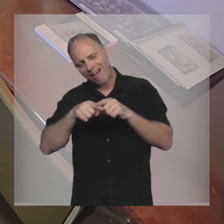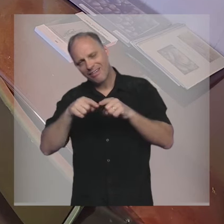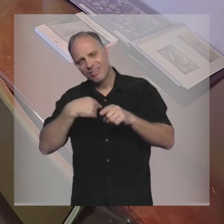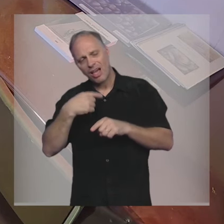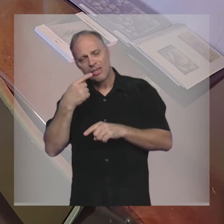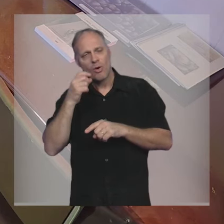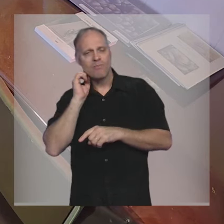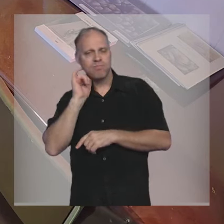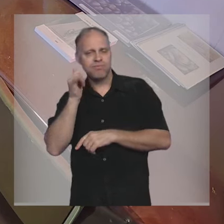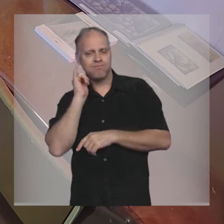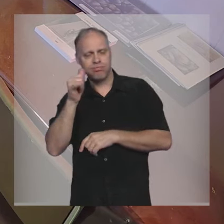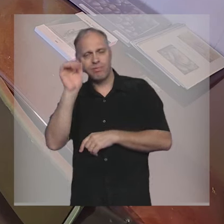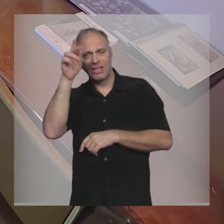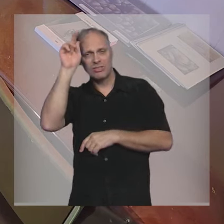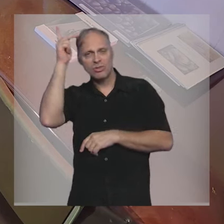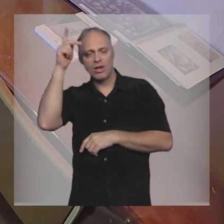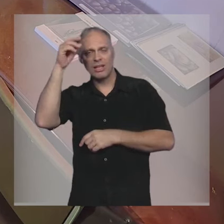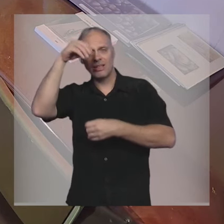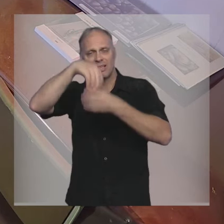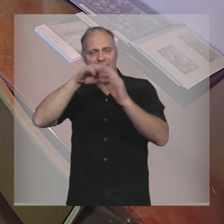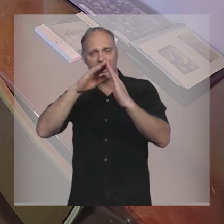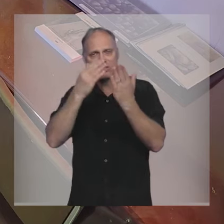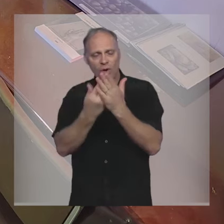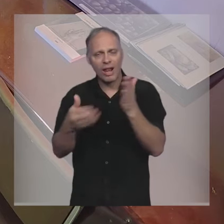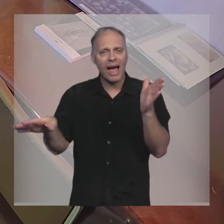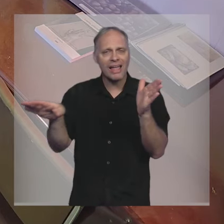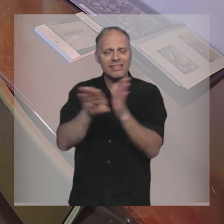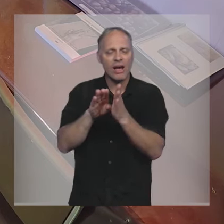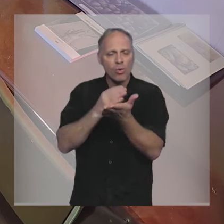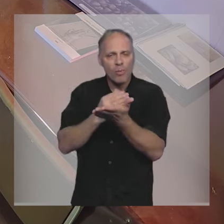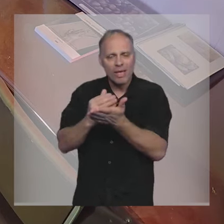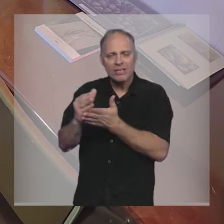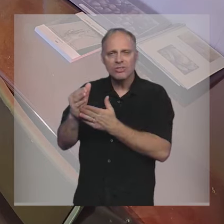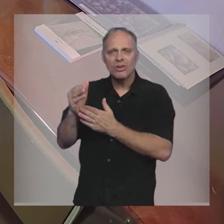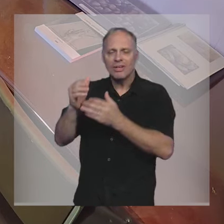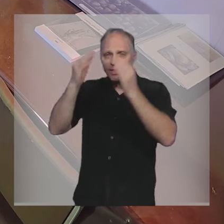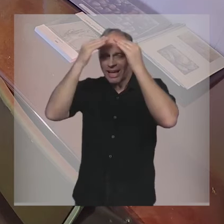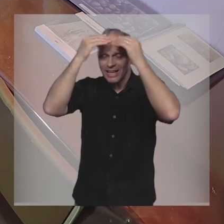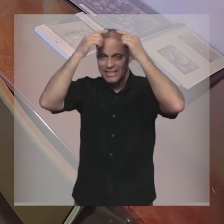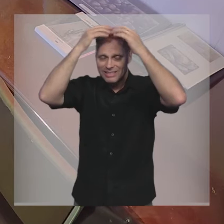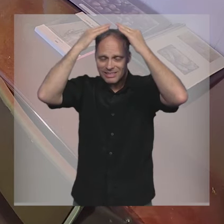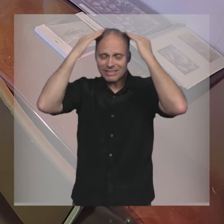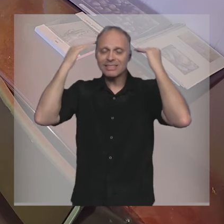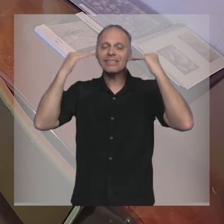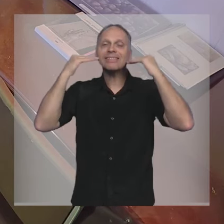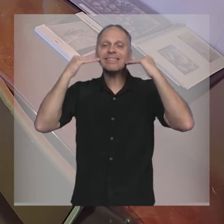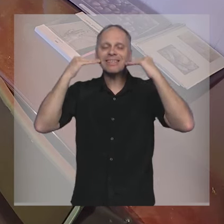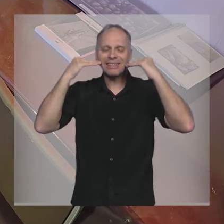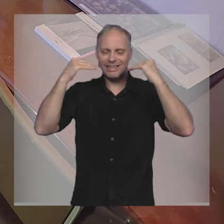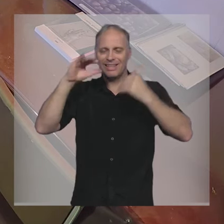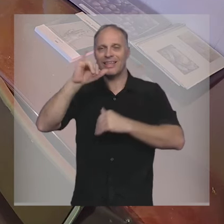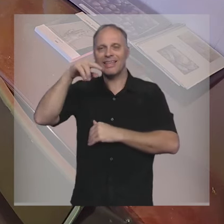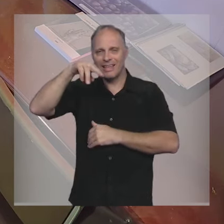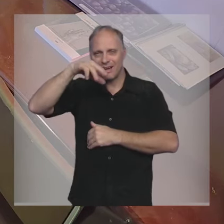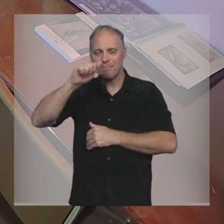eu contei a história do colégio desde a chegada das irmãs que ficaram numa casa lá onde é a